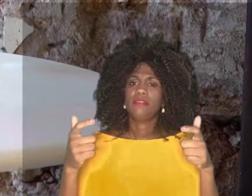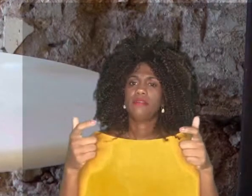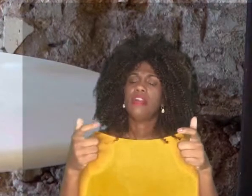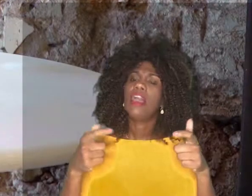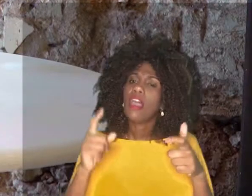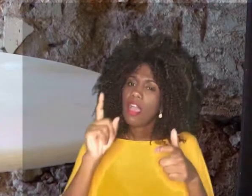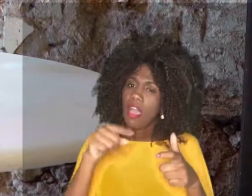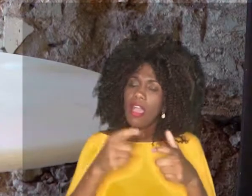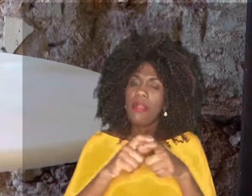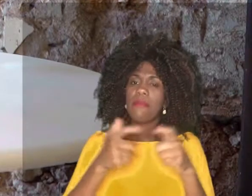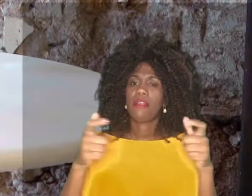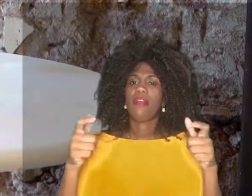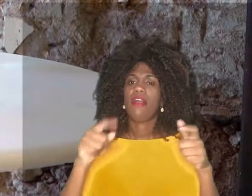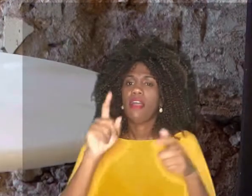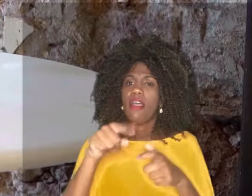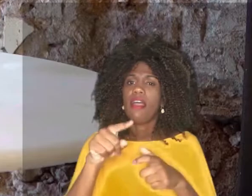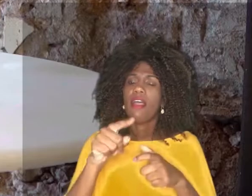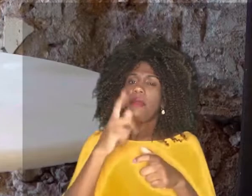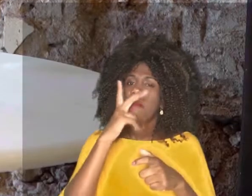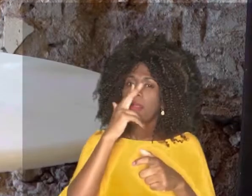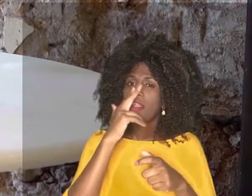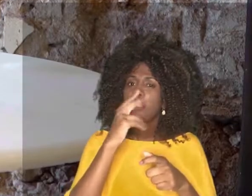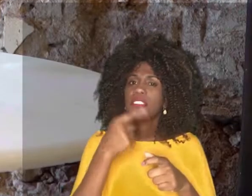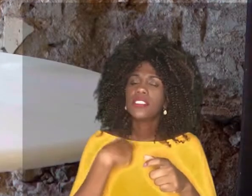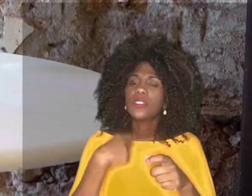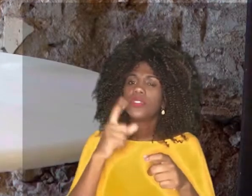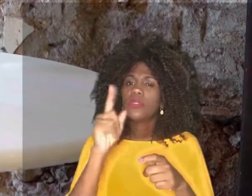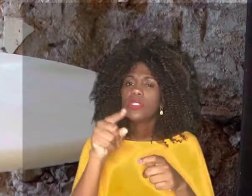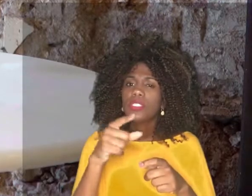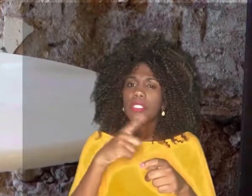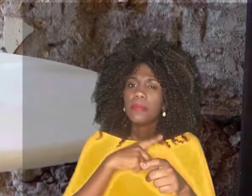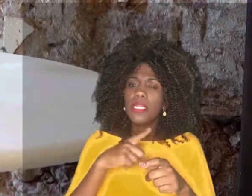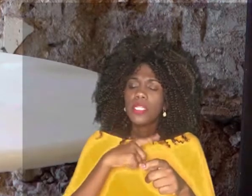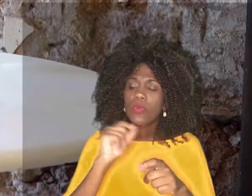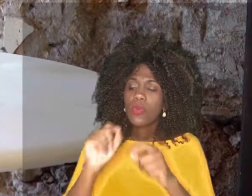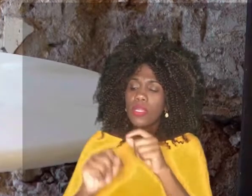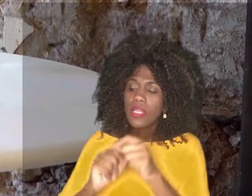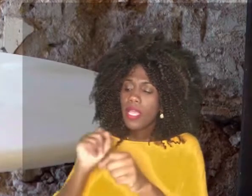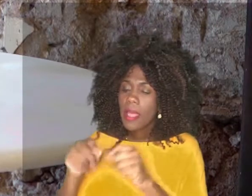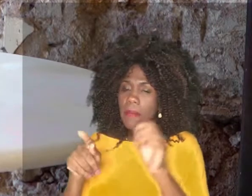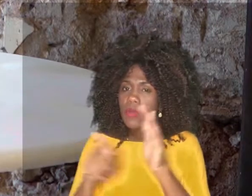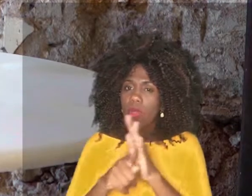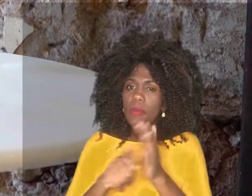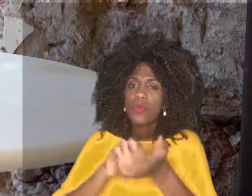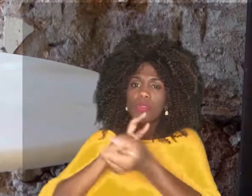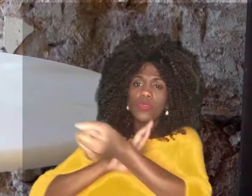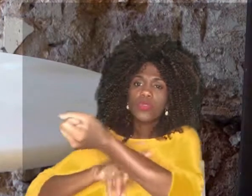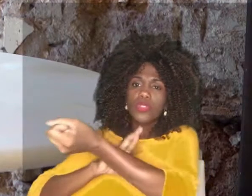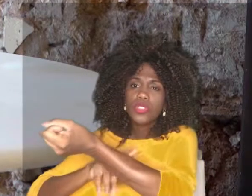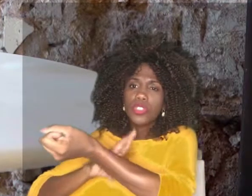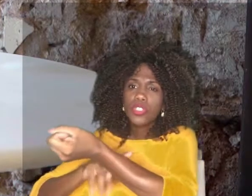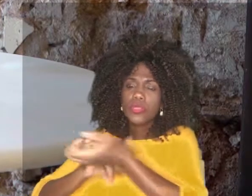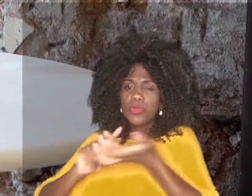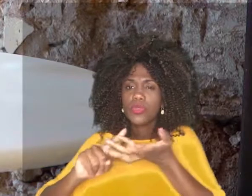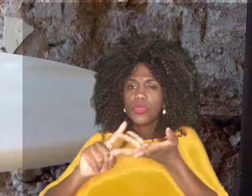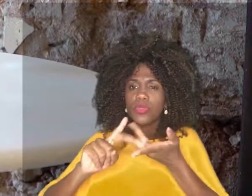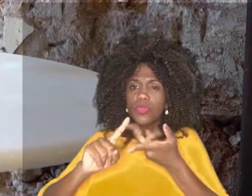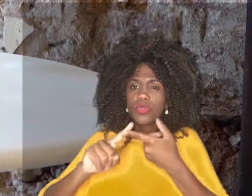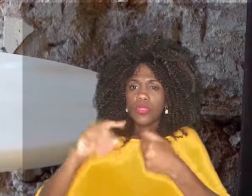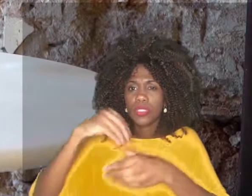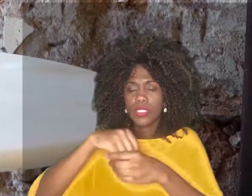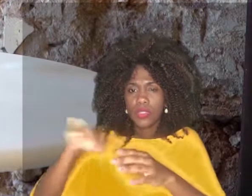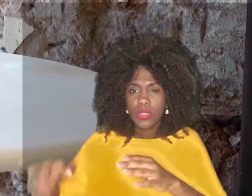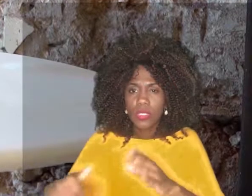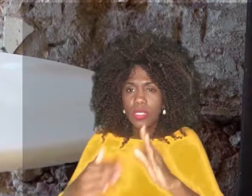ampliada. E a maneira de ampliar foi extrair as células matrizes desses ritmos, do agueré,